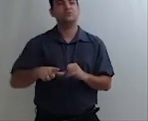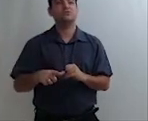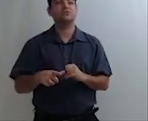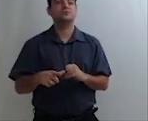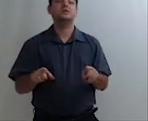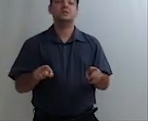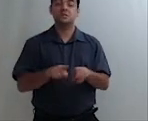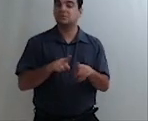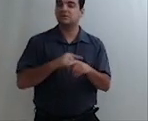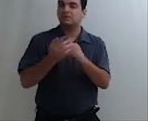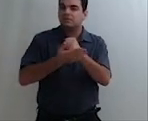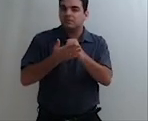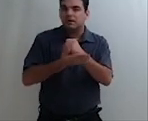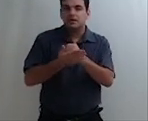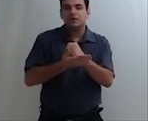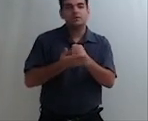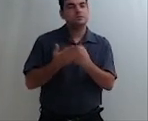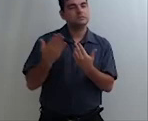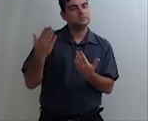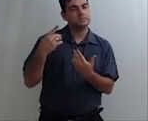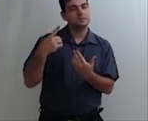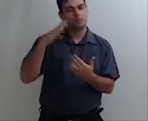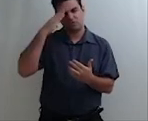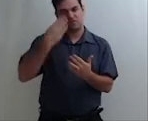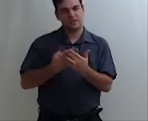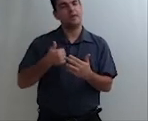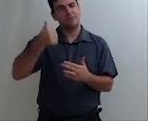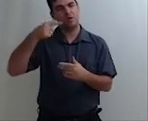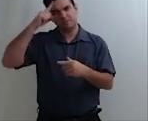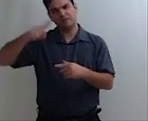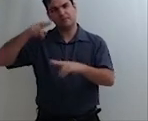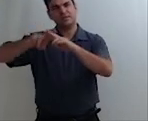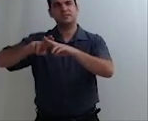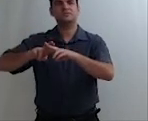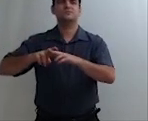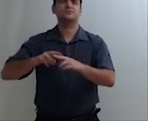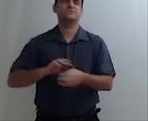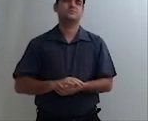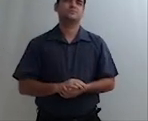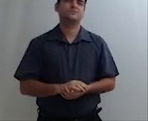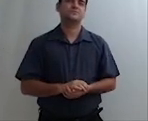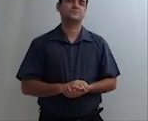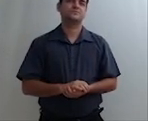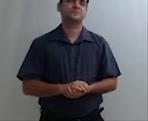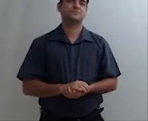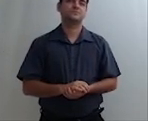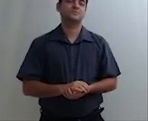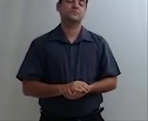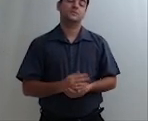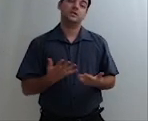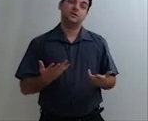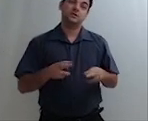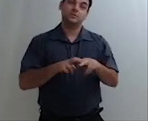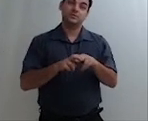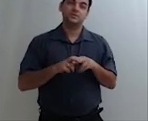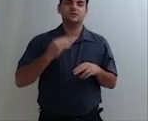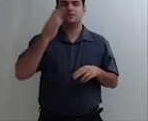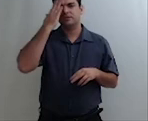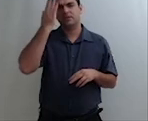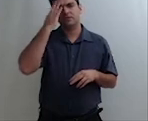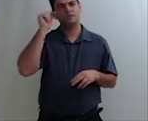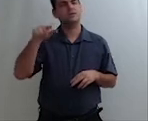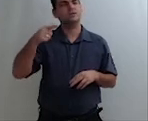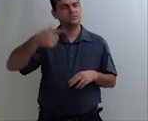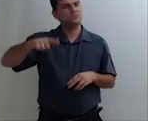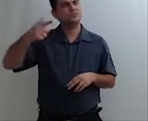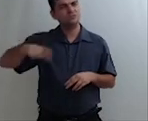também fundamentação idônea a justificar a segregação cautelar nesse teor em razão da reiteração del eletiva existência